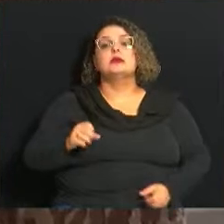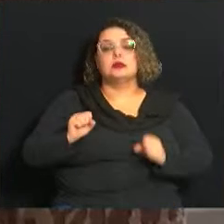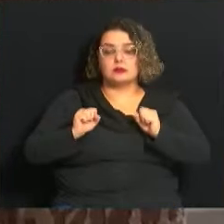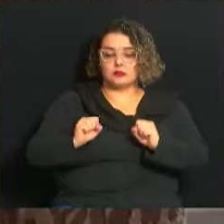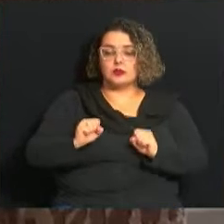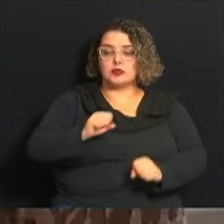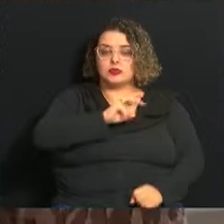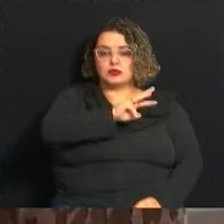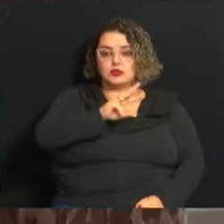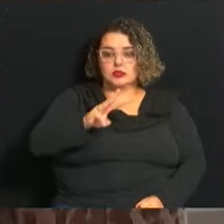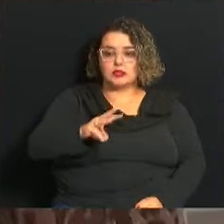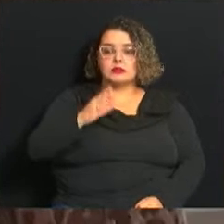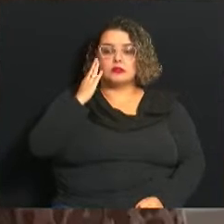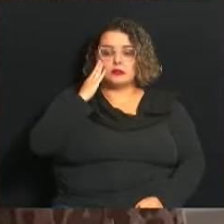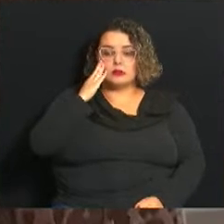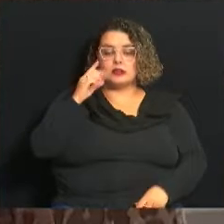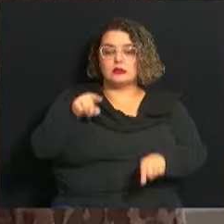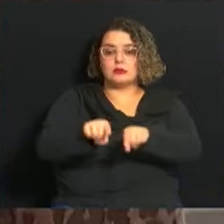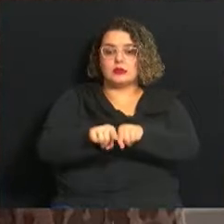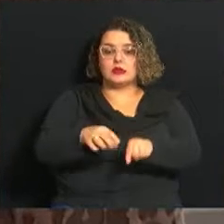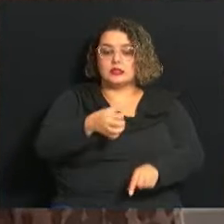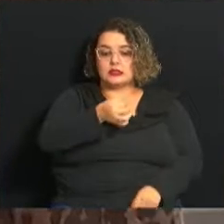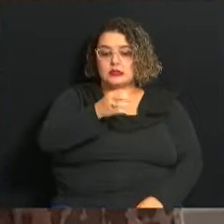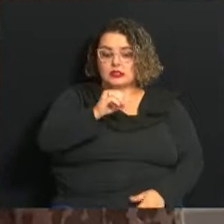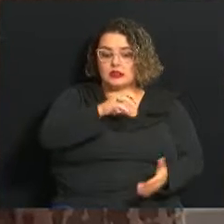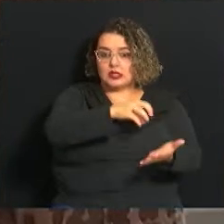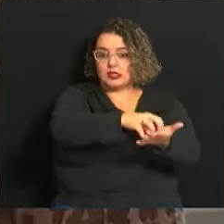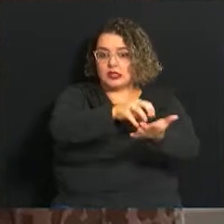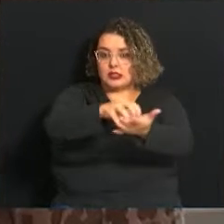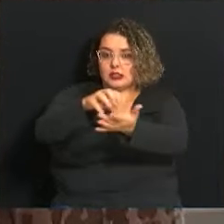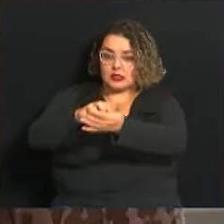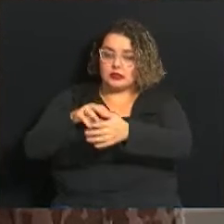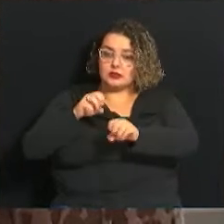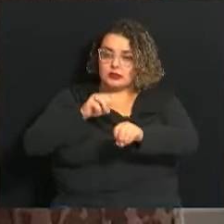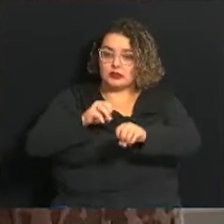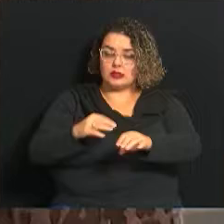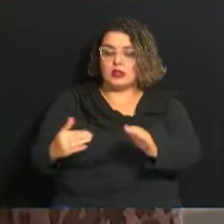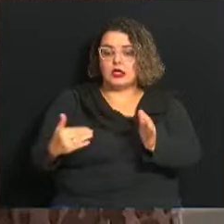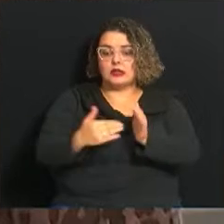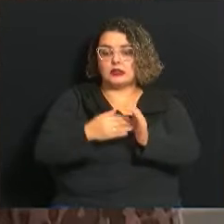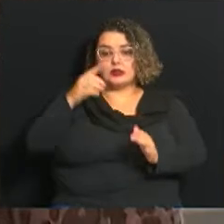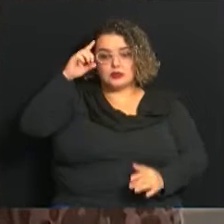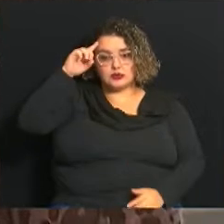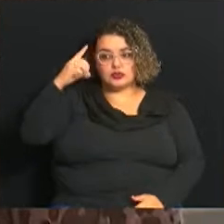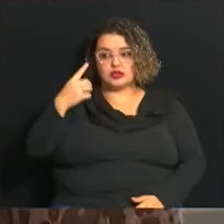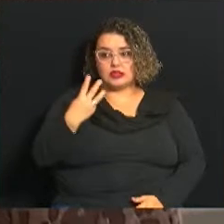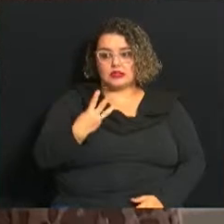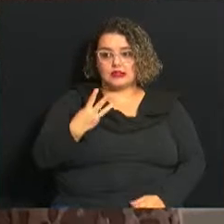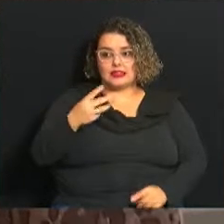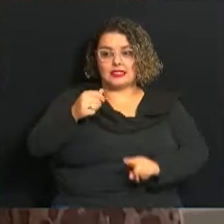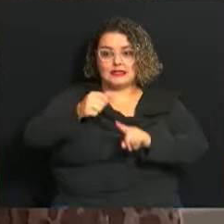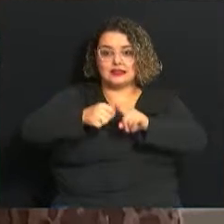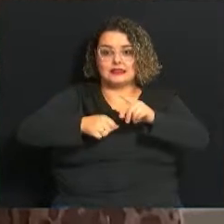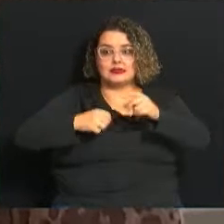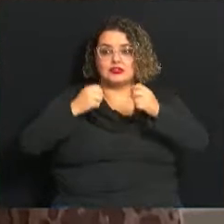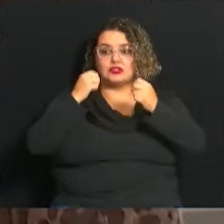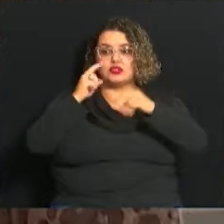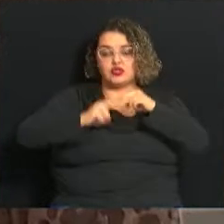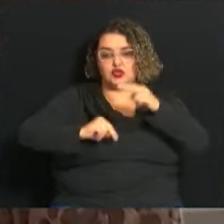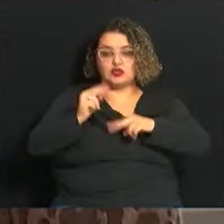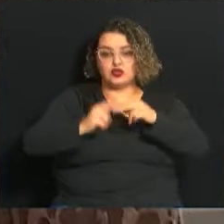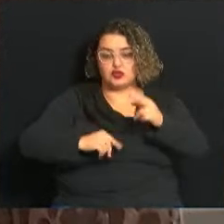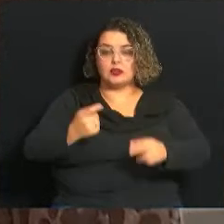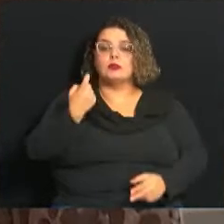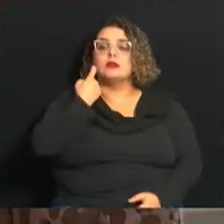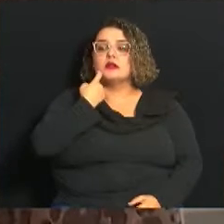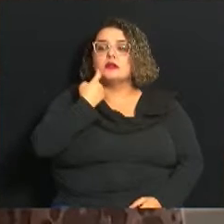ideia então é contemplar 60 unidades educacionais até o dia 3 de junho, que cai numa sexta-feira, né? Exatamente, dia